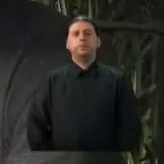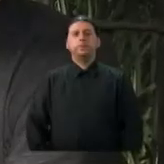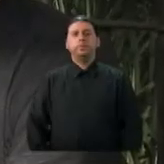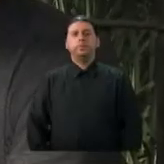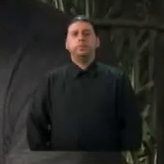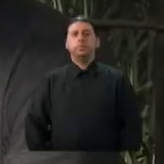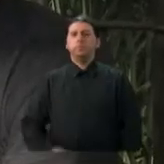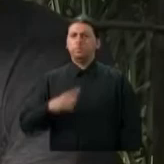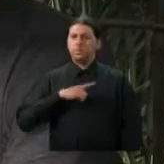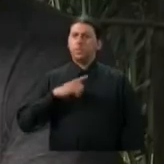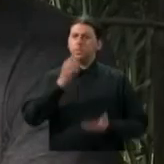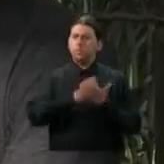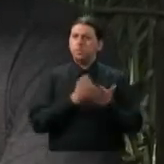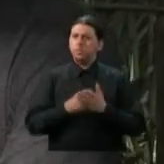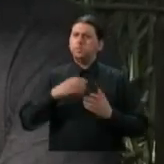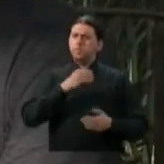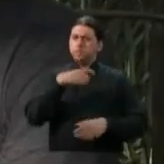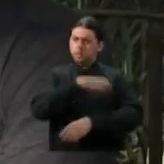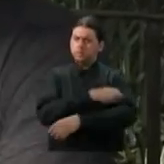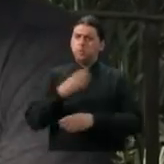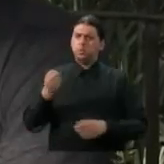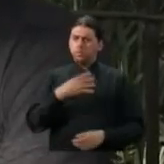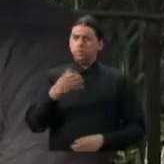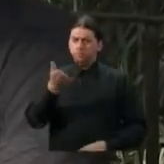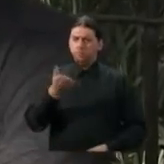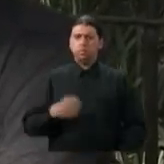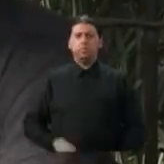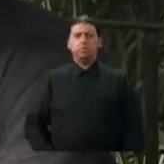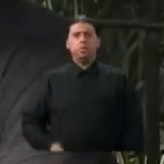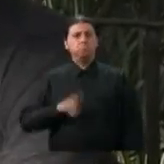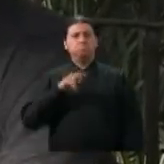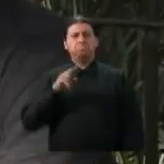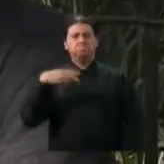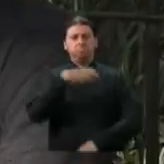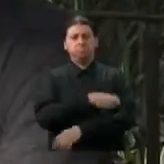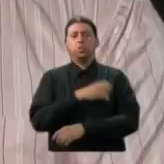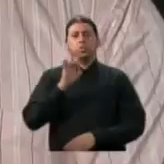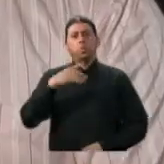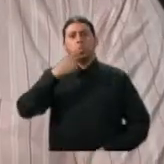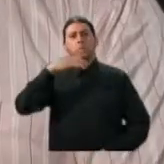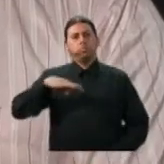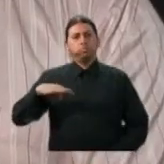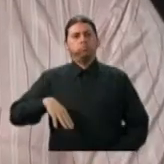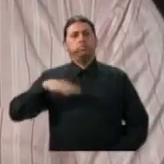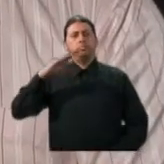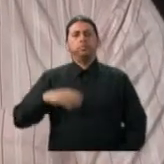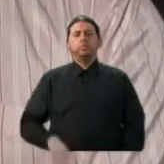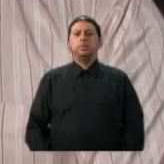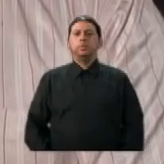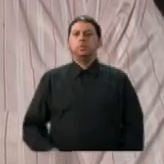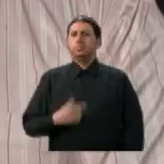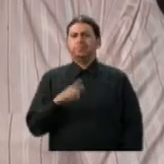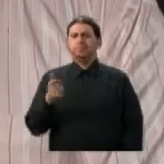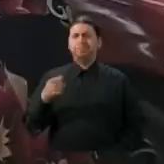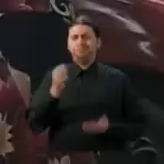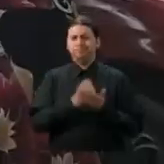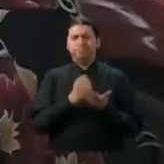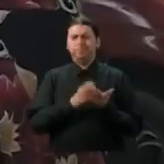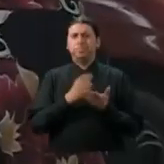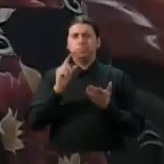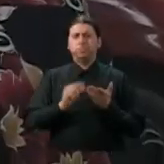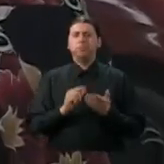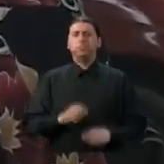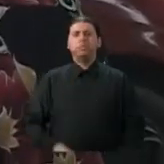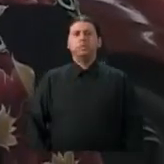Tu tem a tua carteirinha de vacinação atualizada? Nunca me vacinei, a não ser quando eu era criança. Nem tenho carteirinha, nem tenho. A